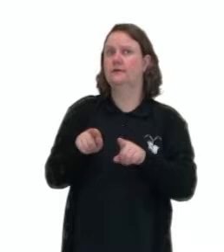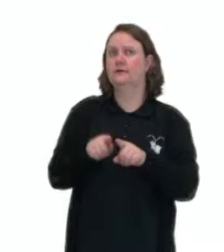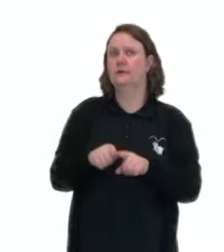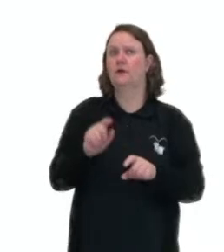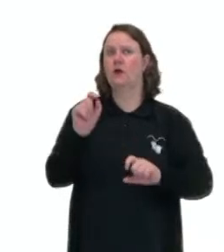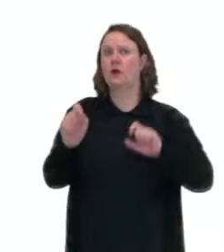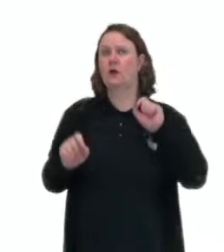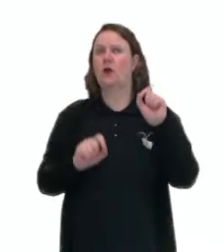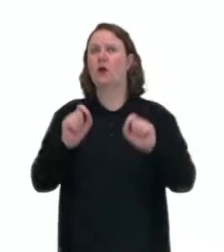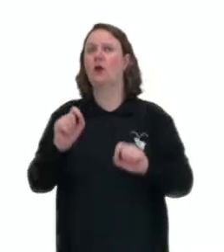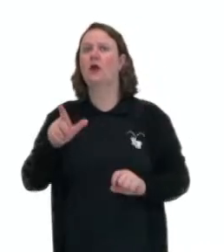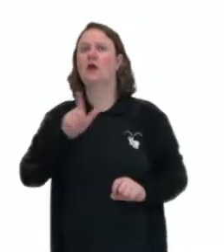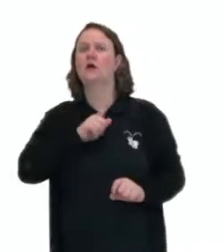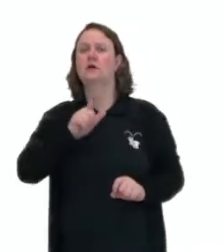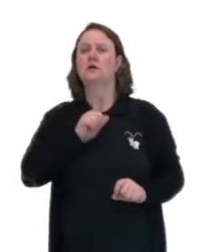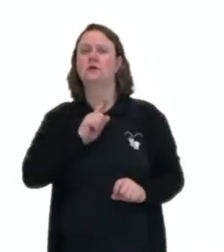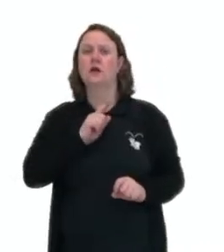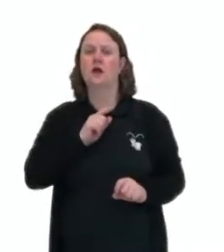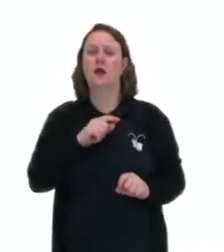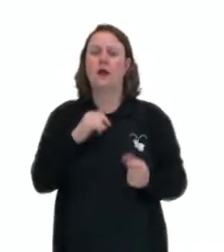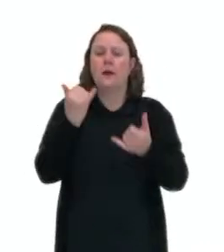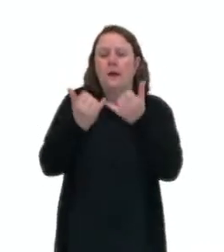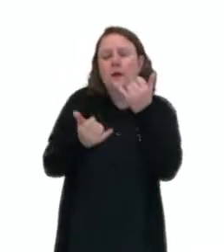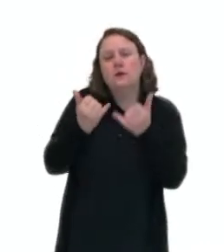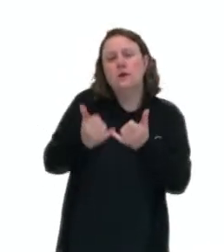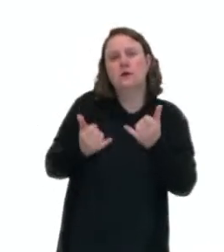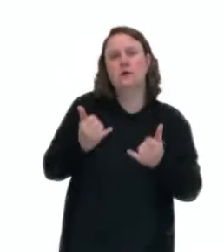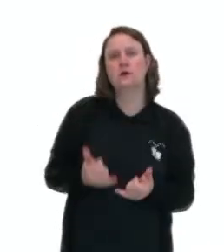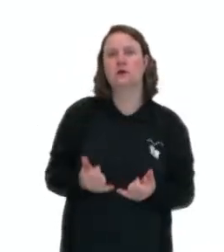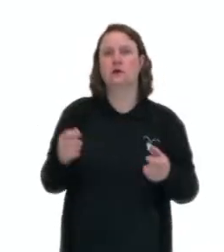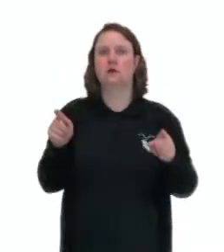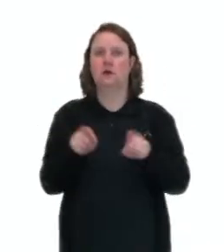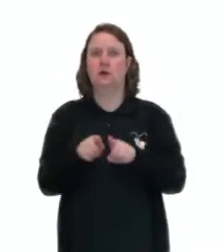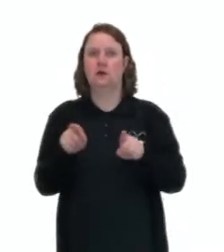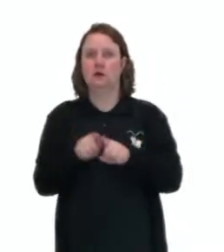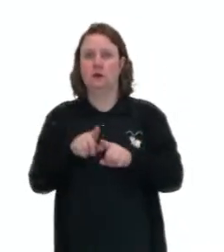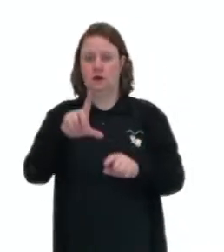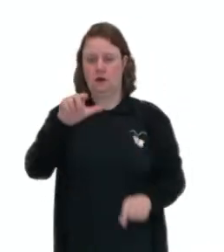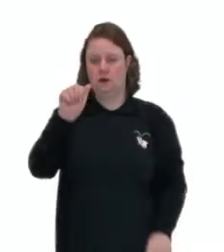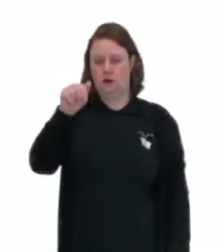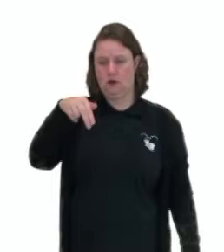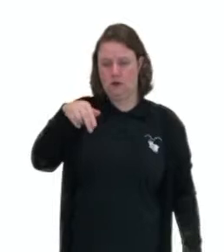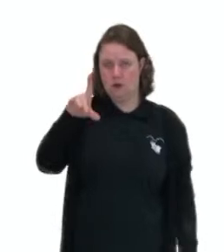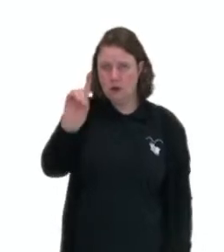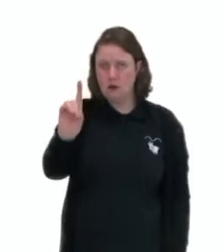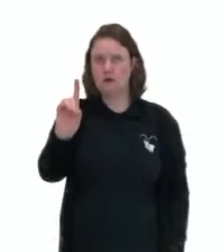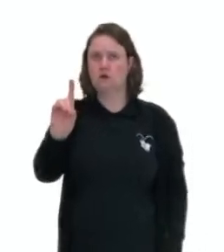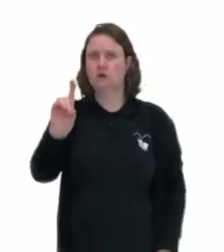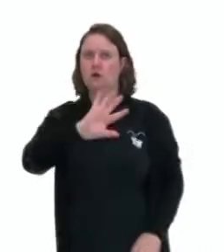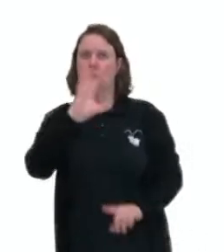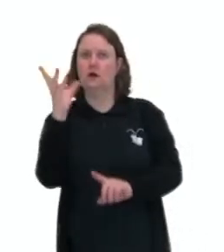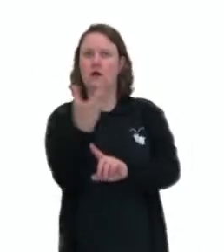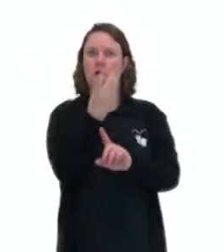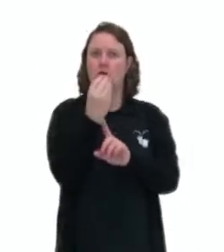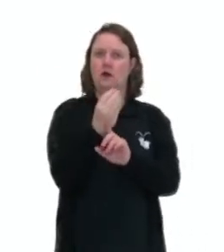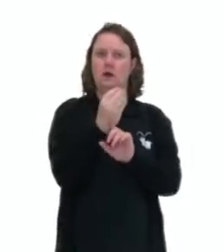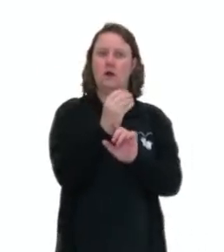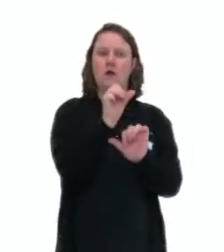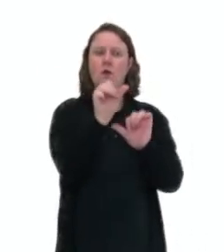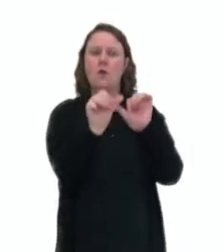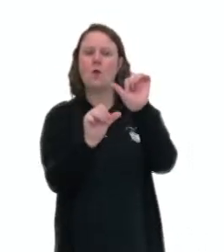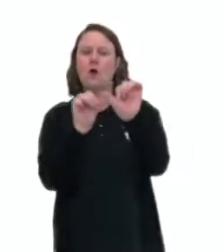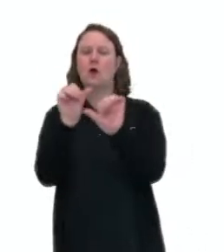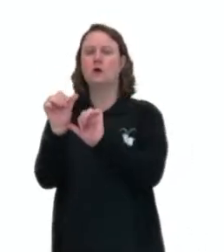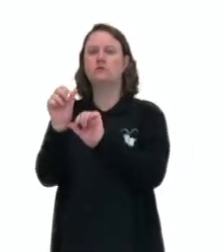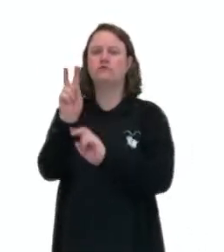engloba outras correntes semelhantes, tal como a Land Art, que modifica as paisagens com obras de